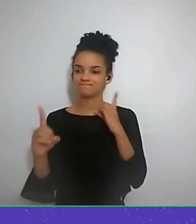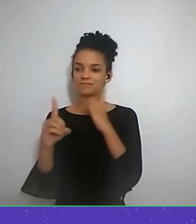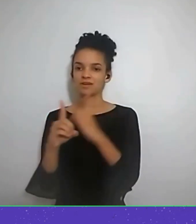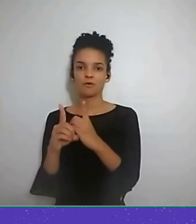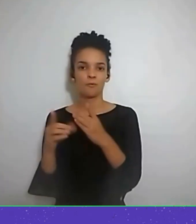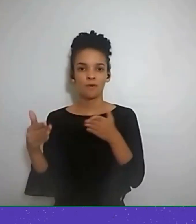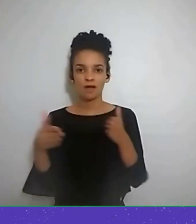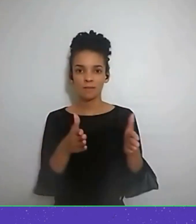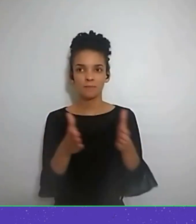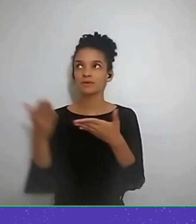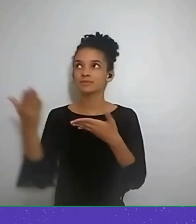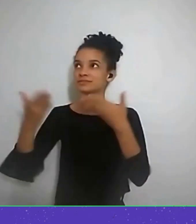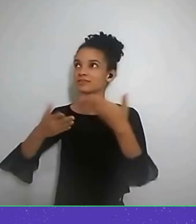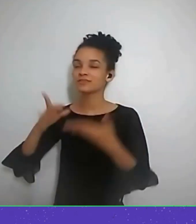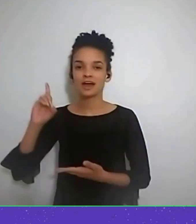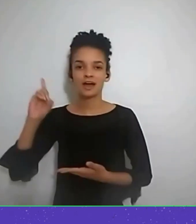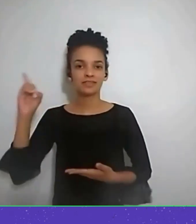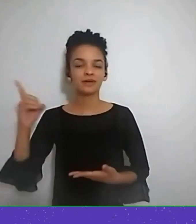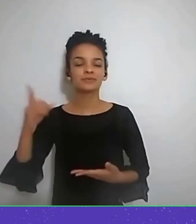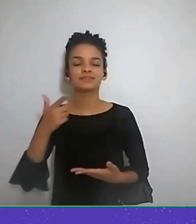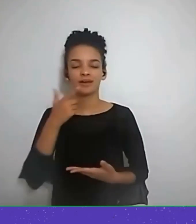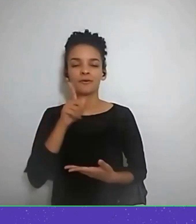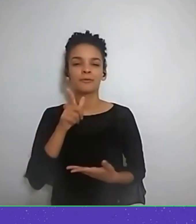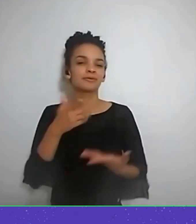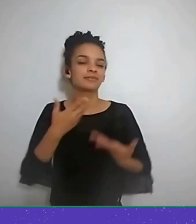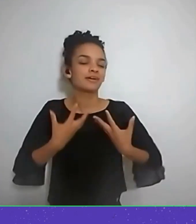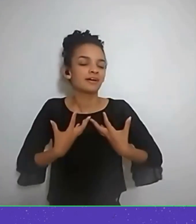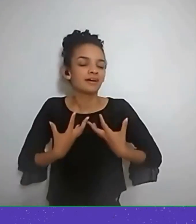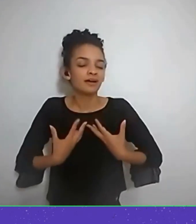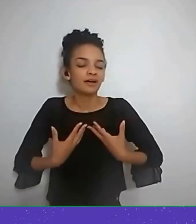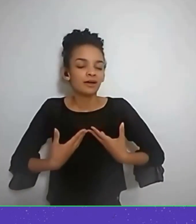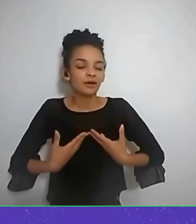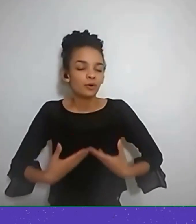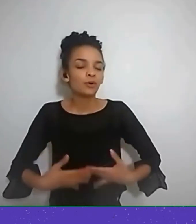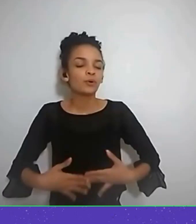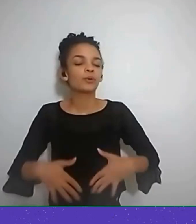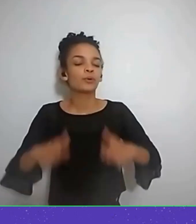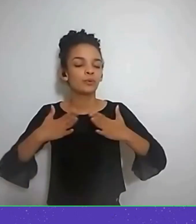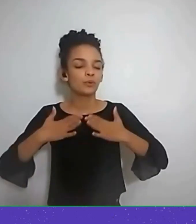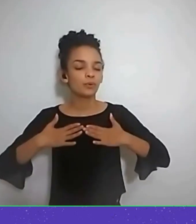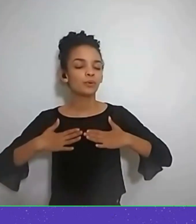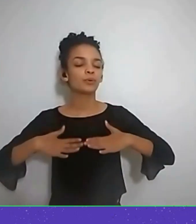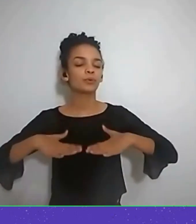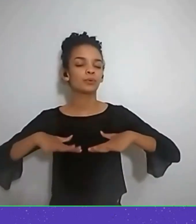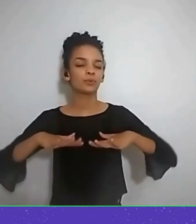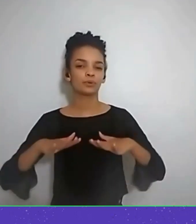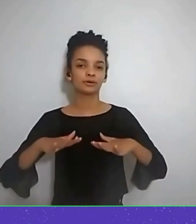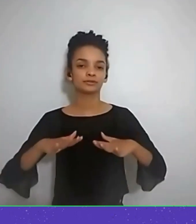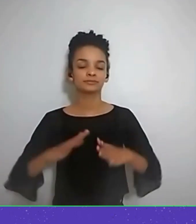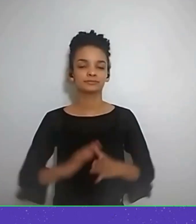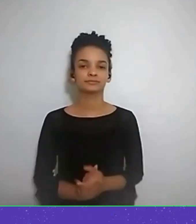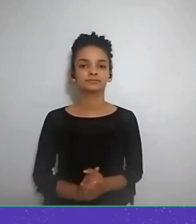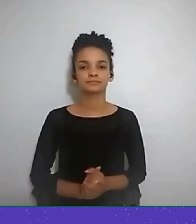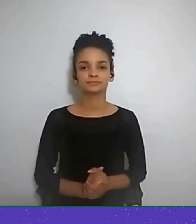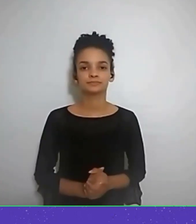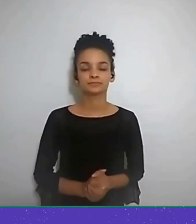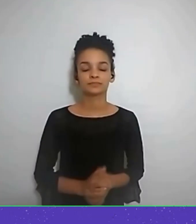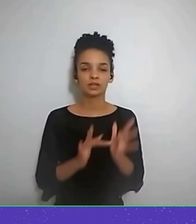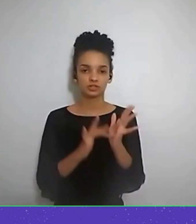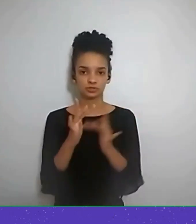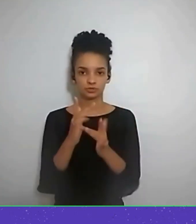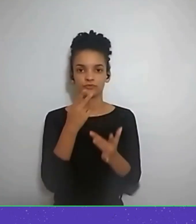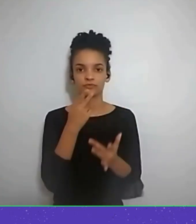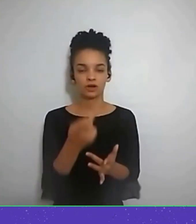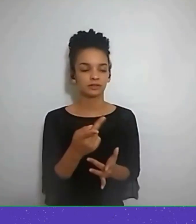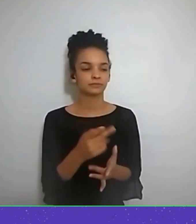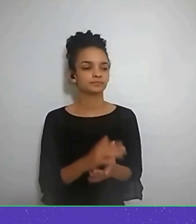no descanso. Ele diz assim: tomai sobre vós o meu jugo e aprendei de